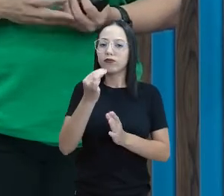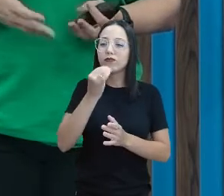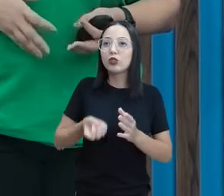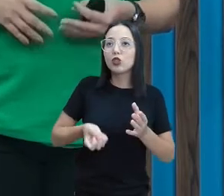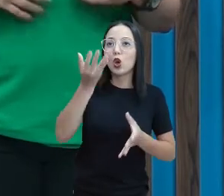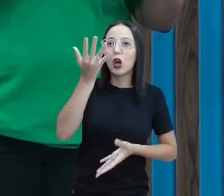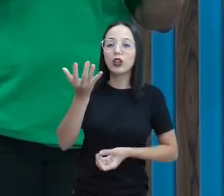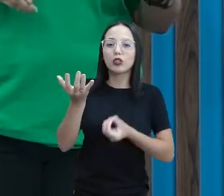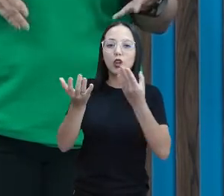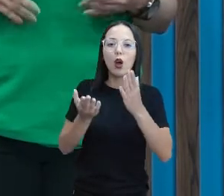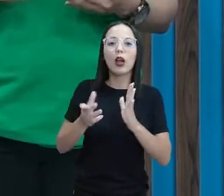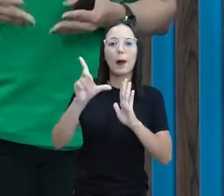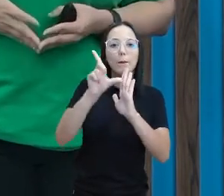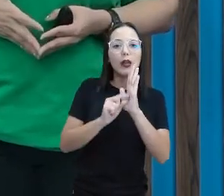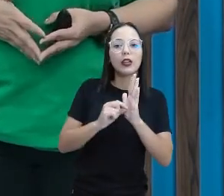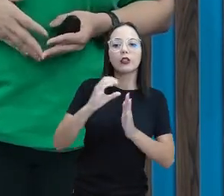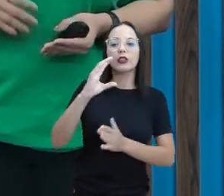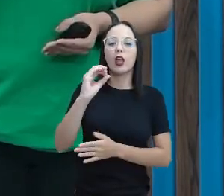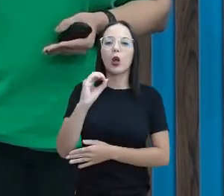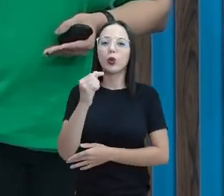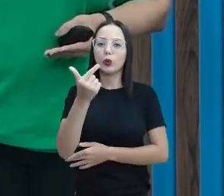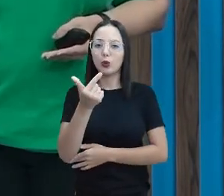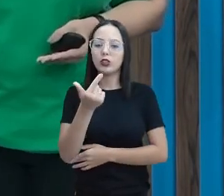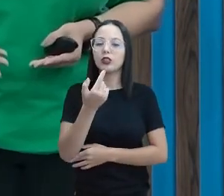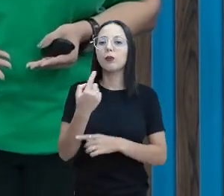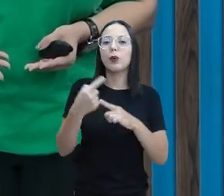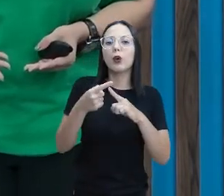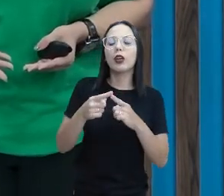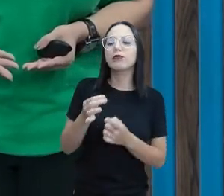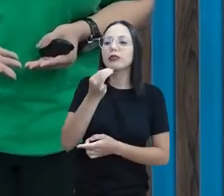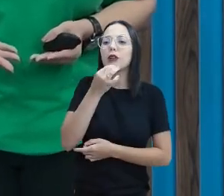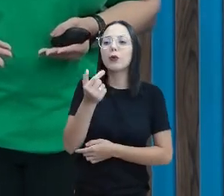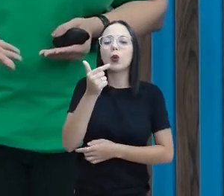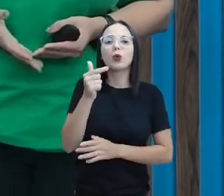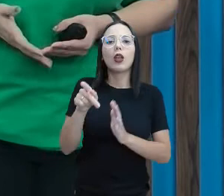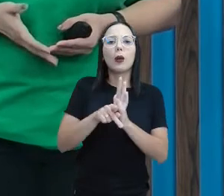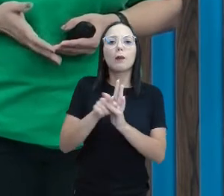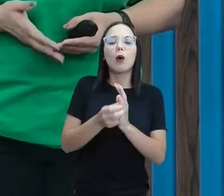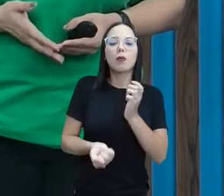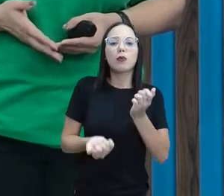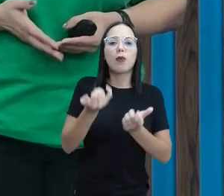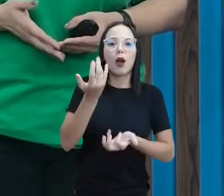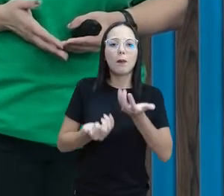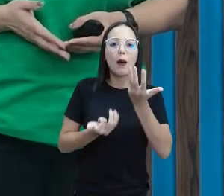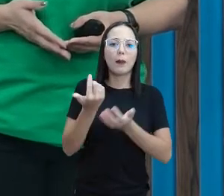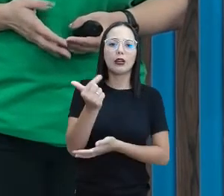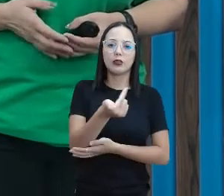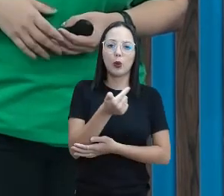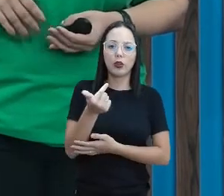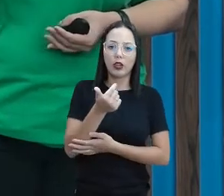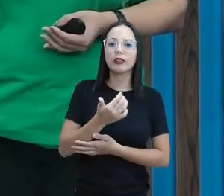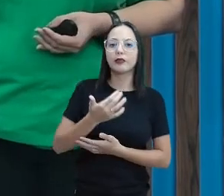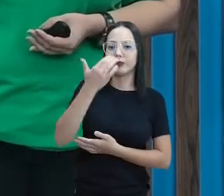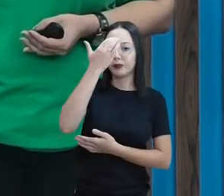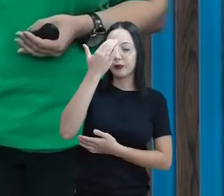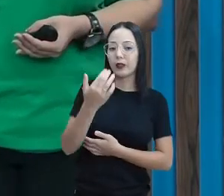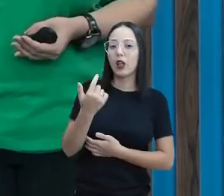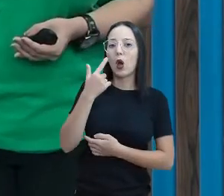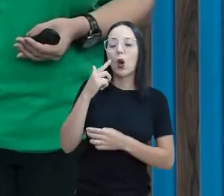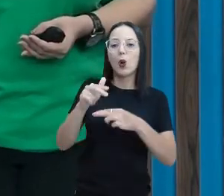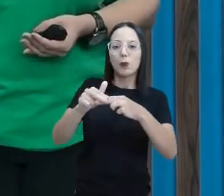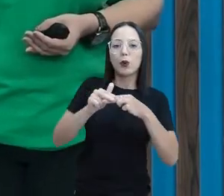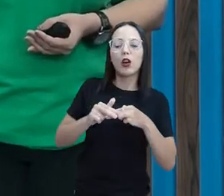atmosfera menos CO2 e tudo mais, porque não existe a queima do combustível fóssil, né? Advindo